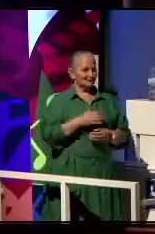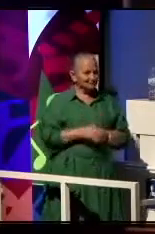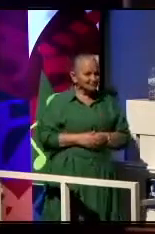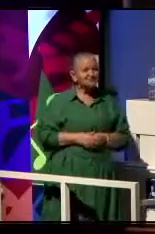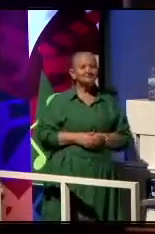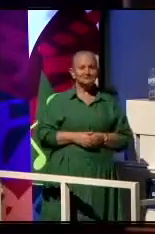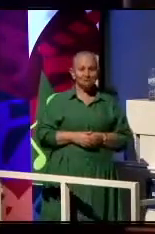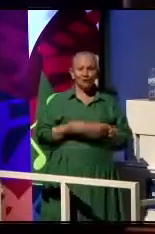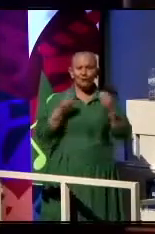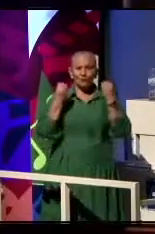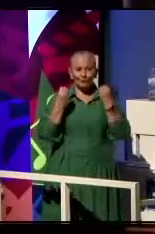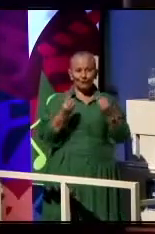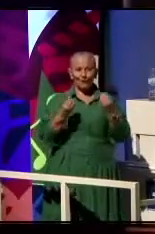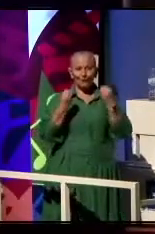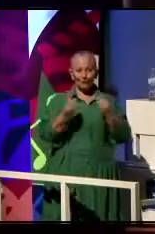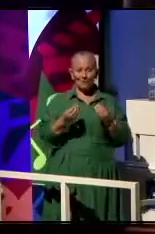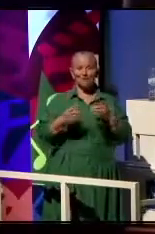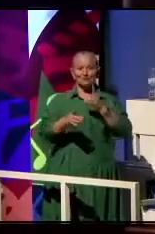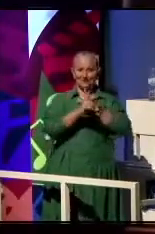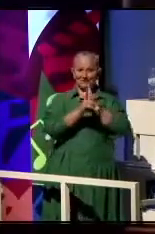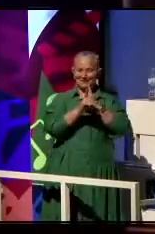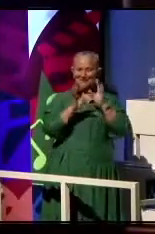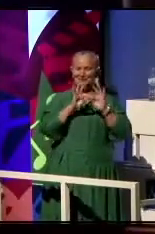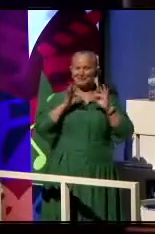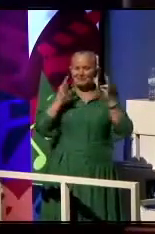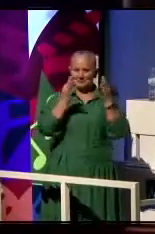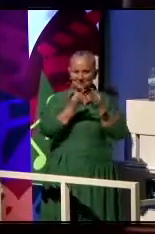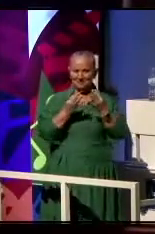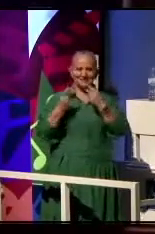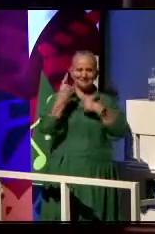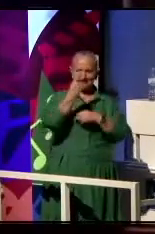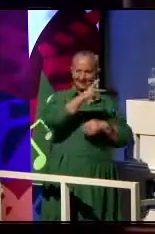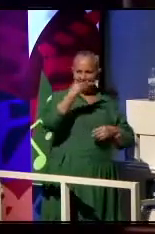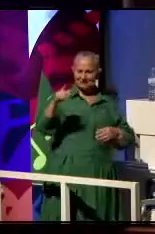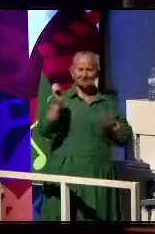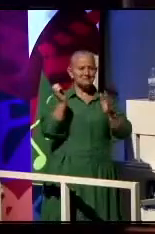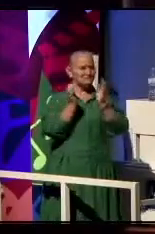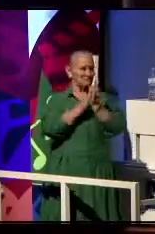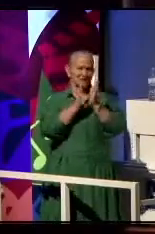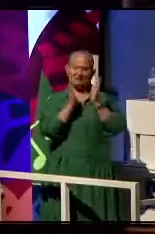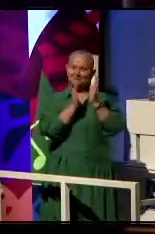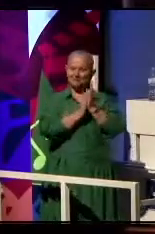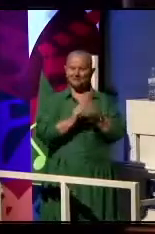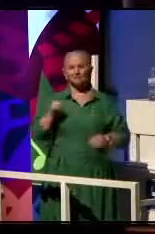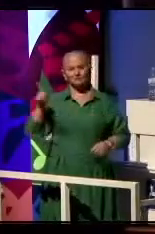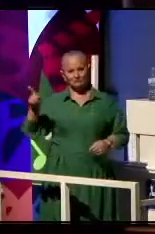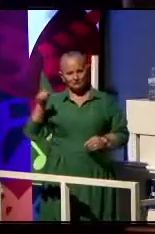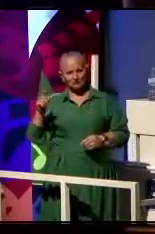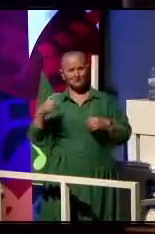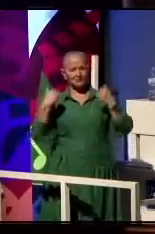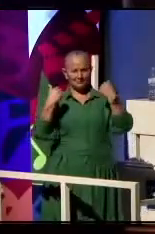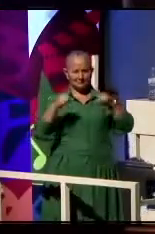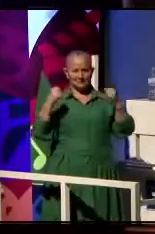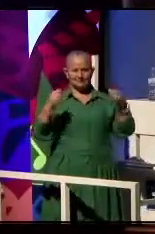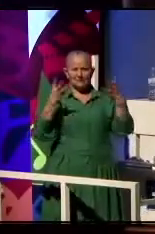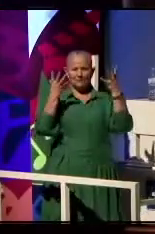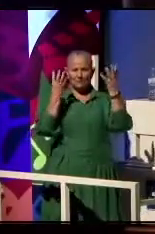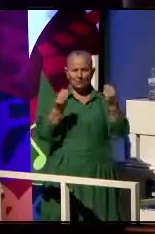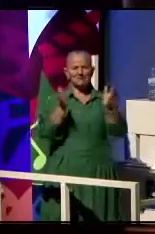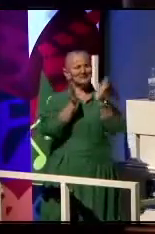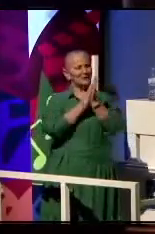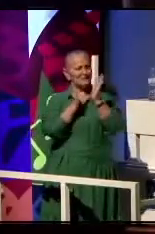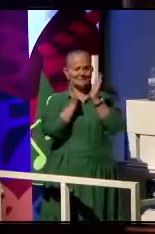essas famílias, né, Andréia? Que é muita gente. Você está de parabéns e você merece muitas palmas. E